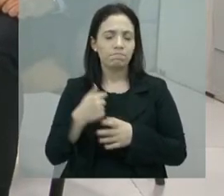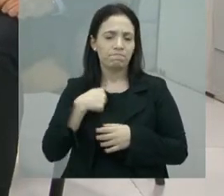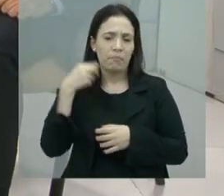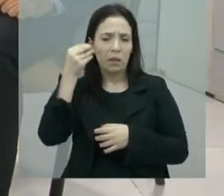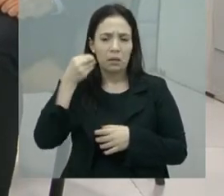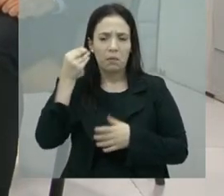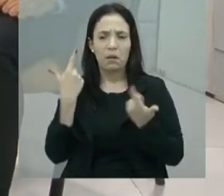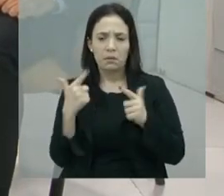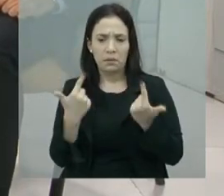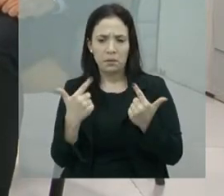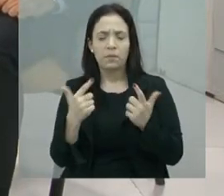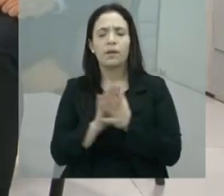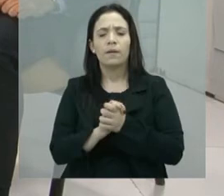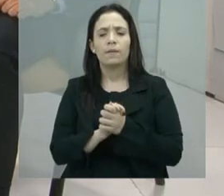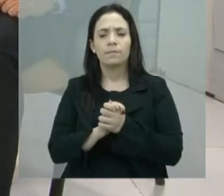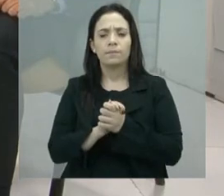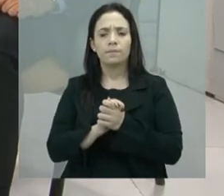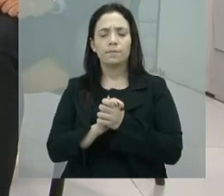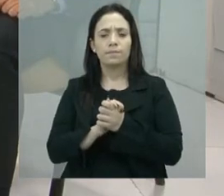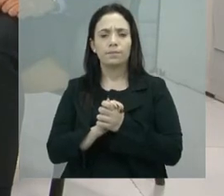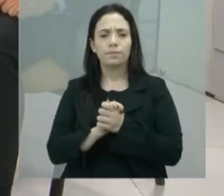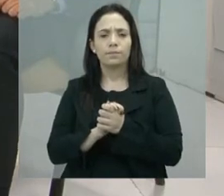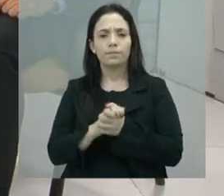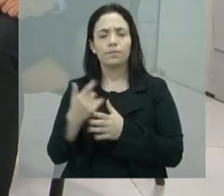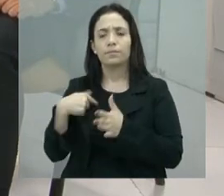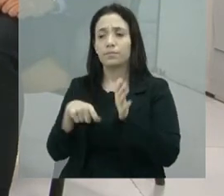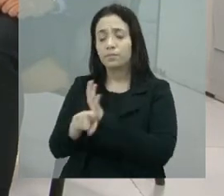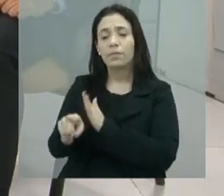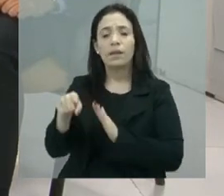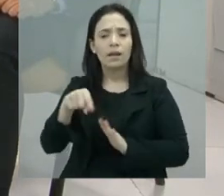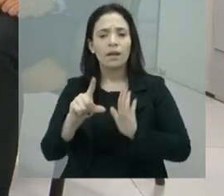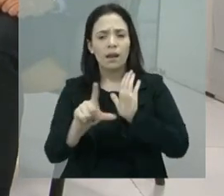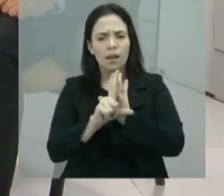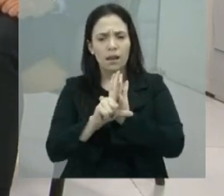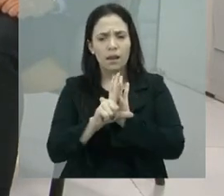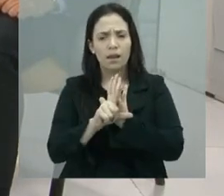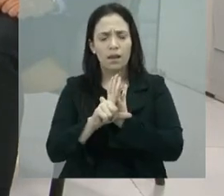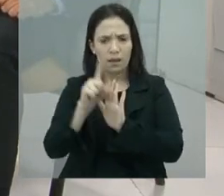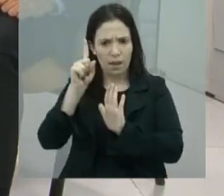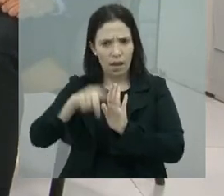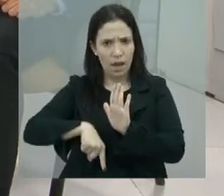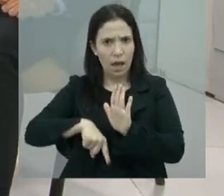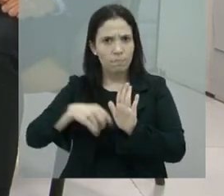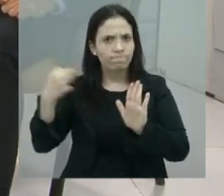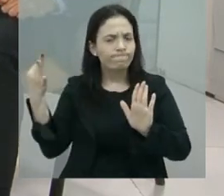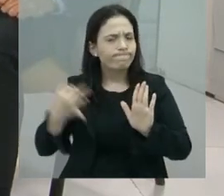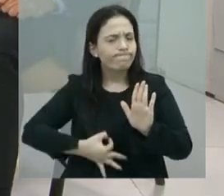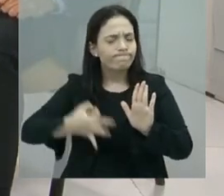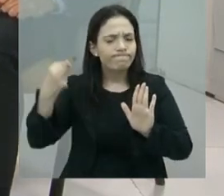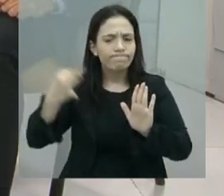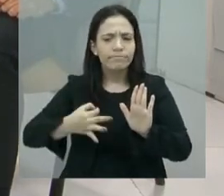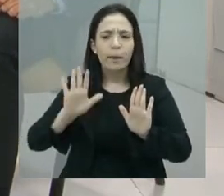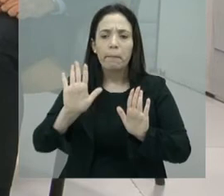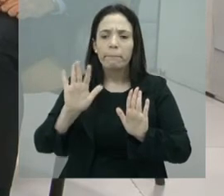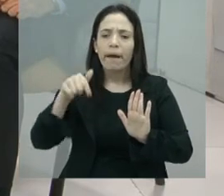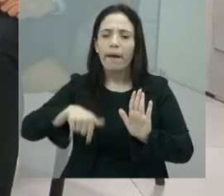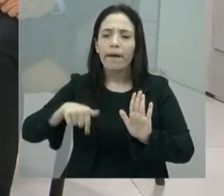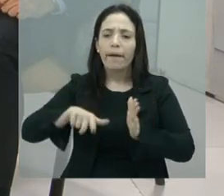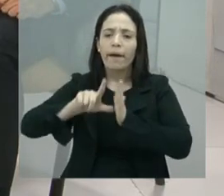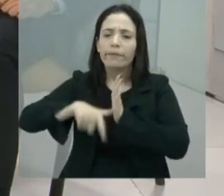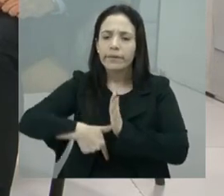sou, me suscita assim que essa lei é uma lei de primeiro mundo, mas infelizmente nós estamos no terceiro